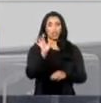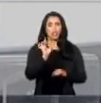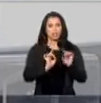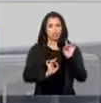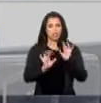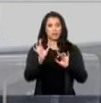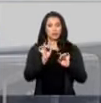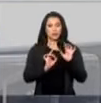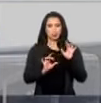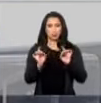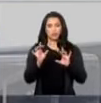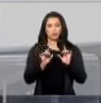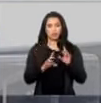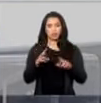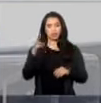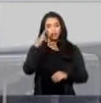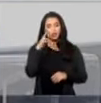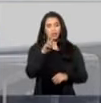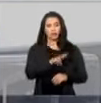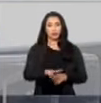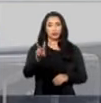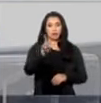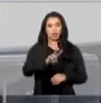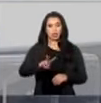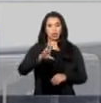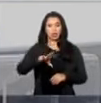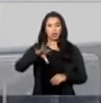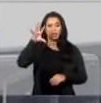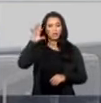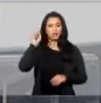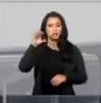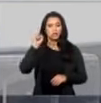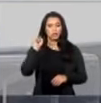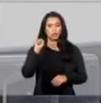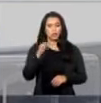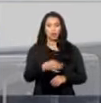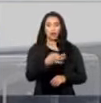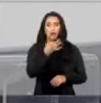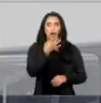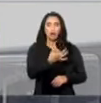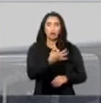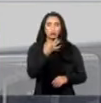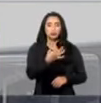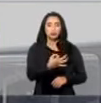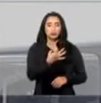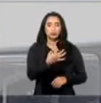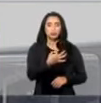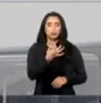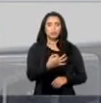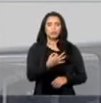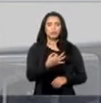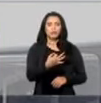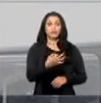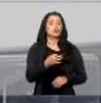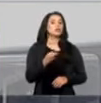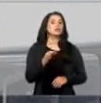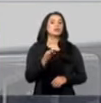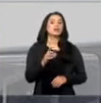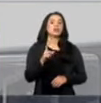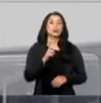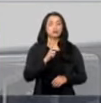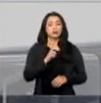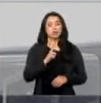Fundo Setorial do Audiovisual, a sugestão das linhas costumam seguir as diretrizes do